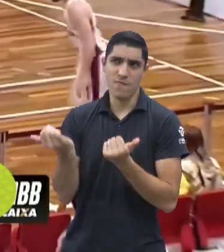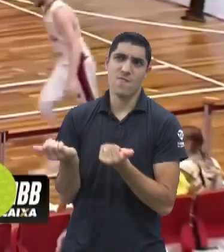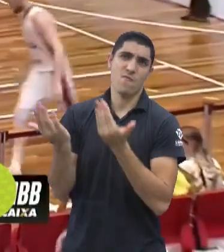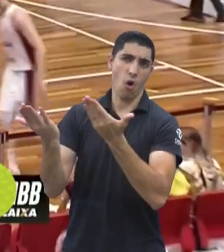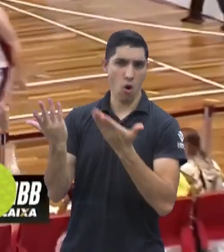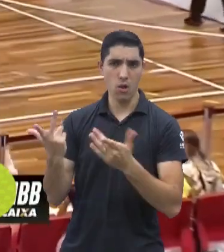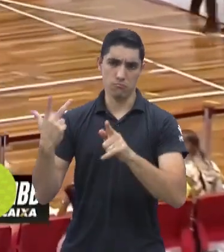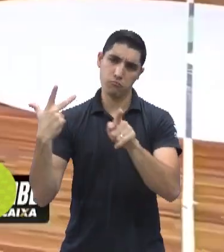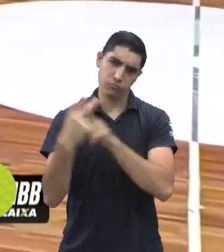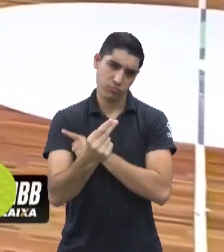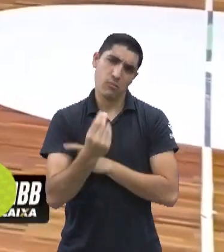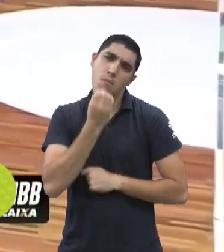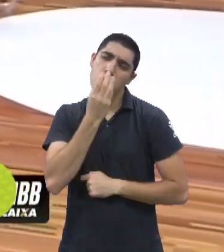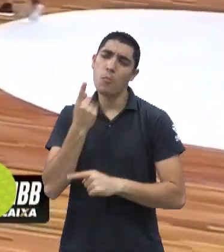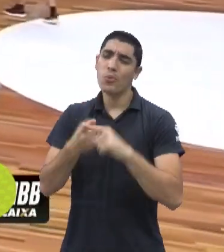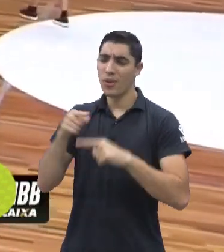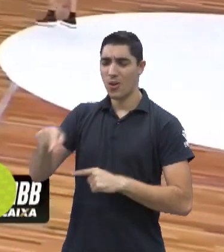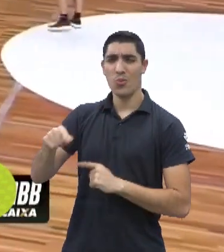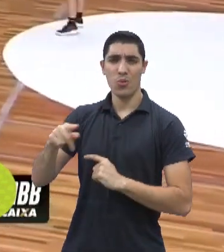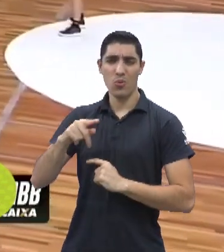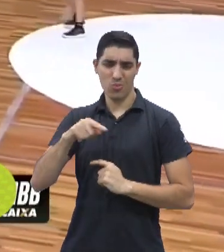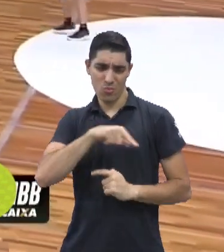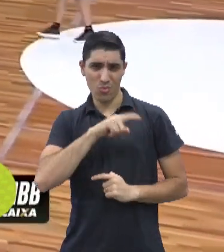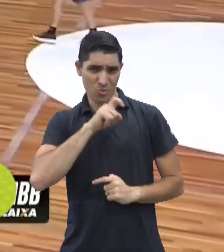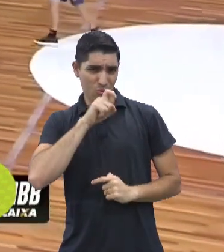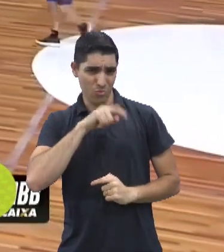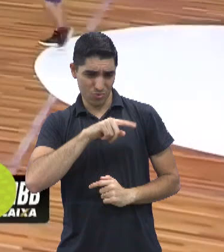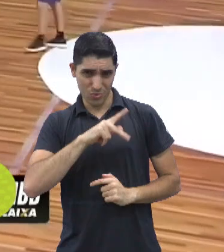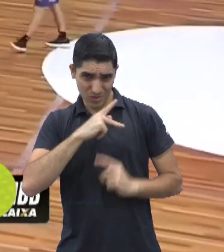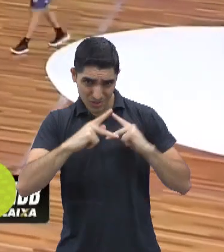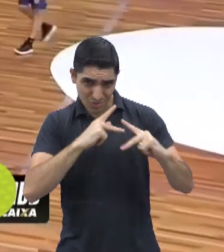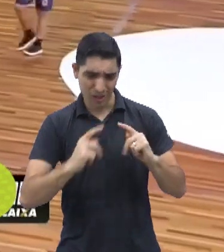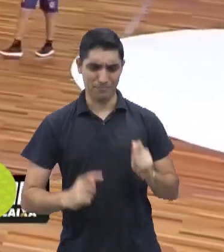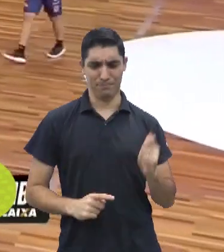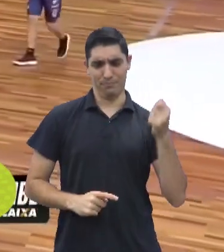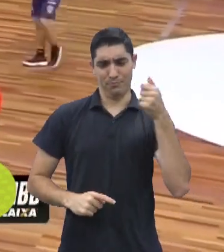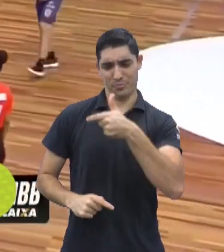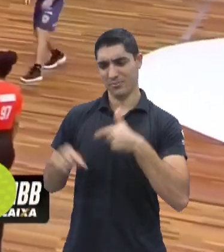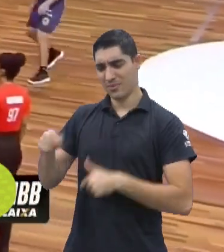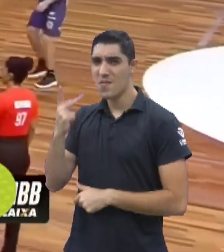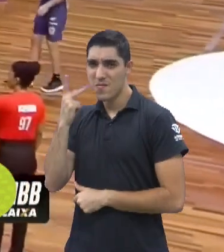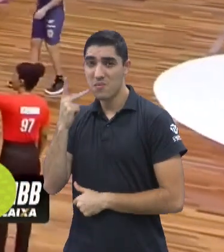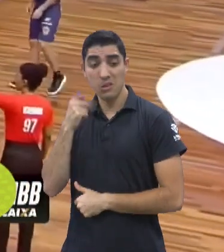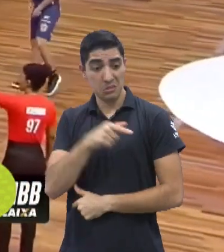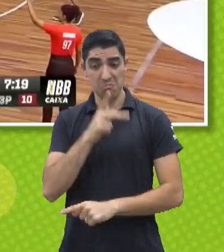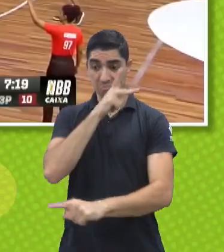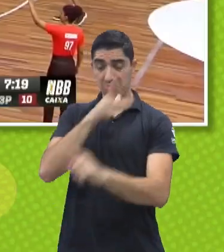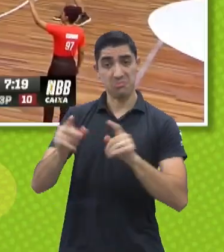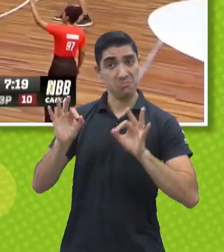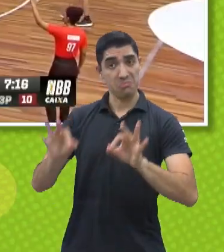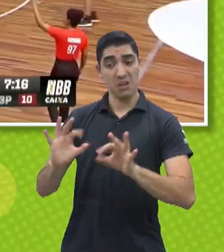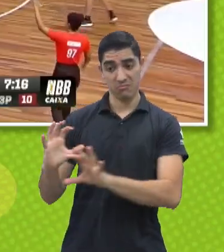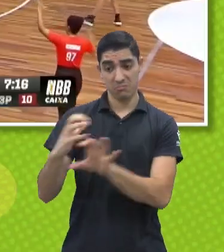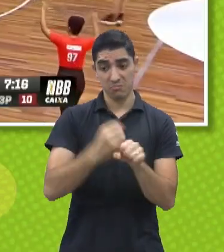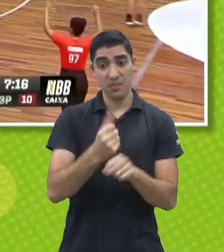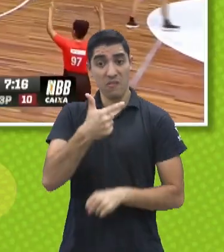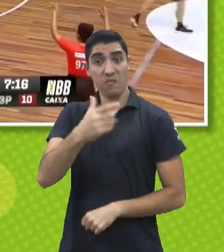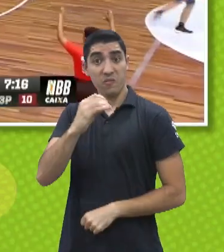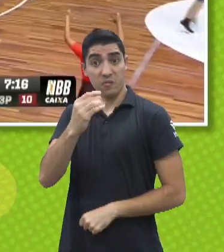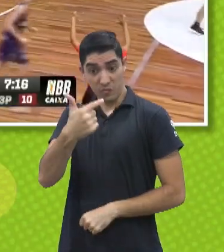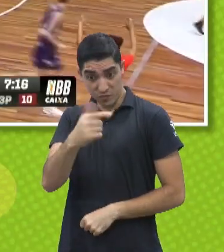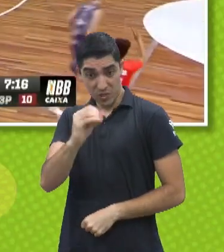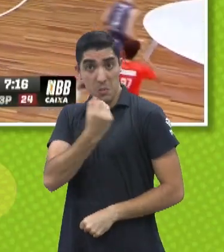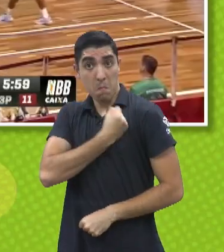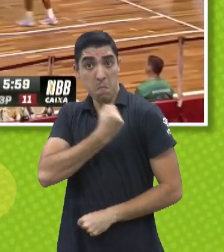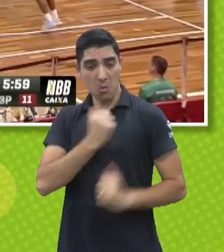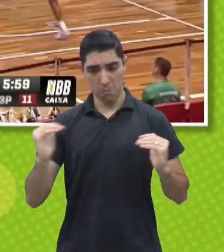o time do Fortaleza e o São José acabou vencendo o jogo aí por 20 pontos de diferença. É verdade, Brunão. É sempre legal a